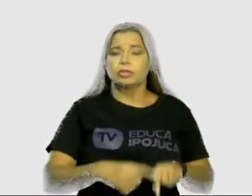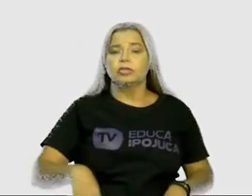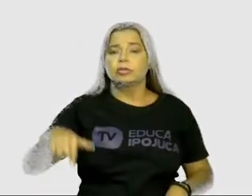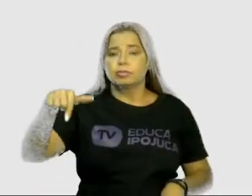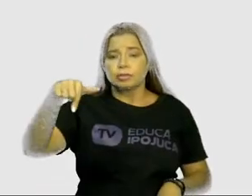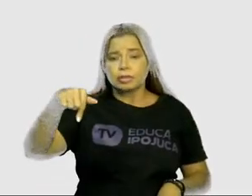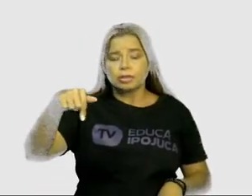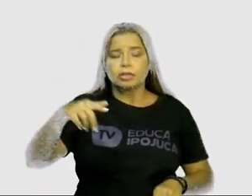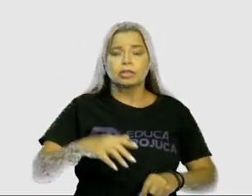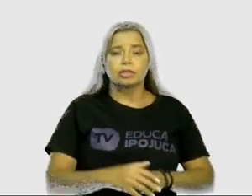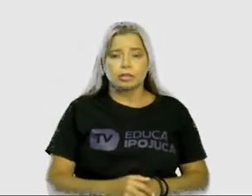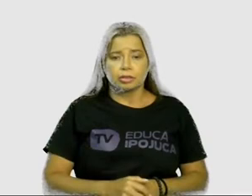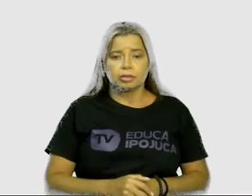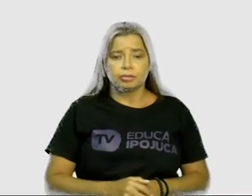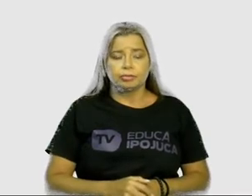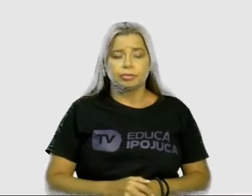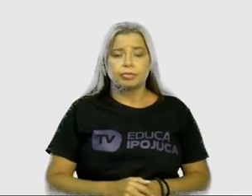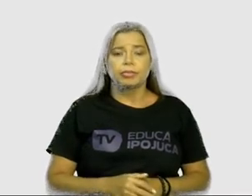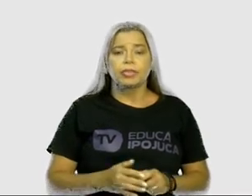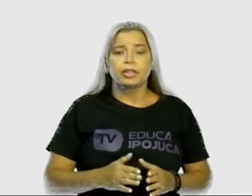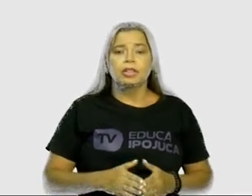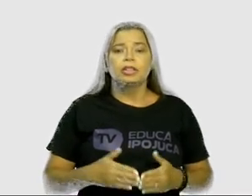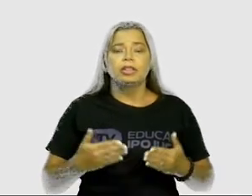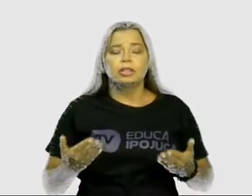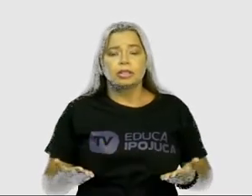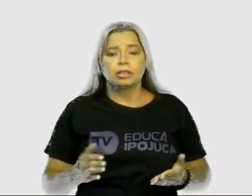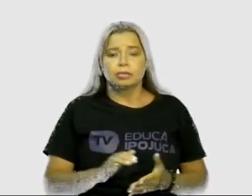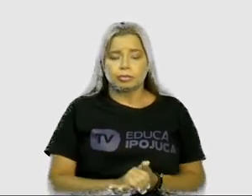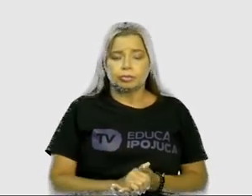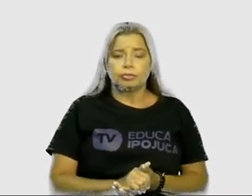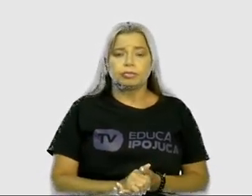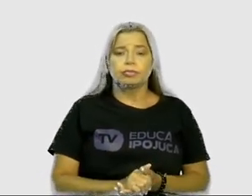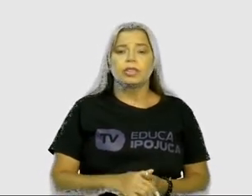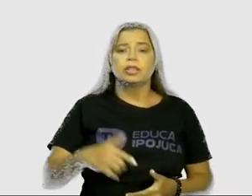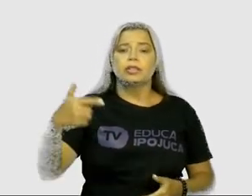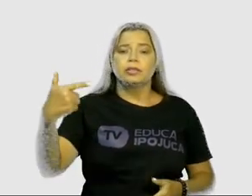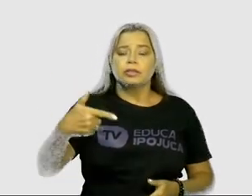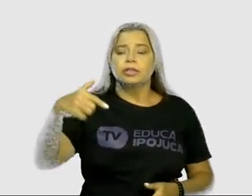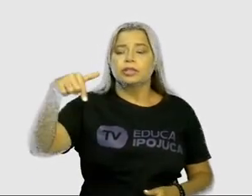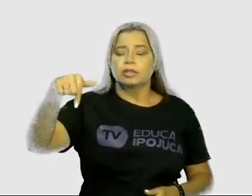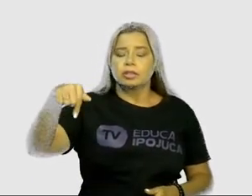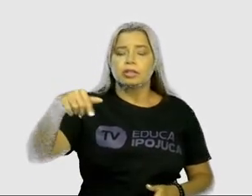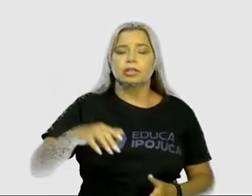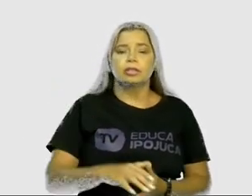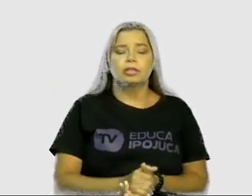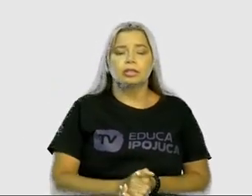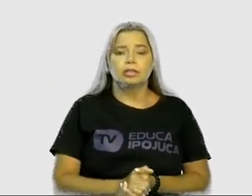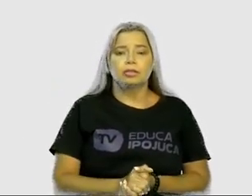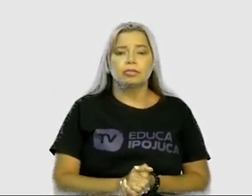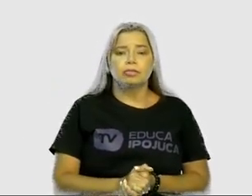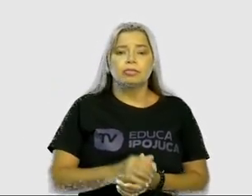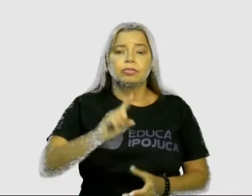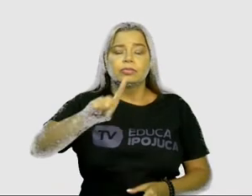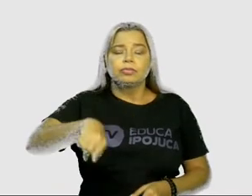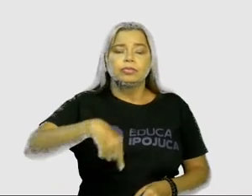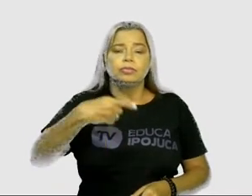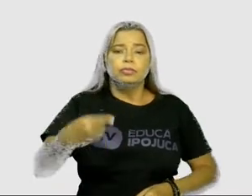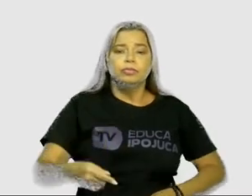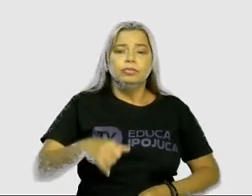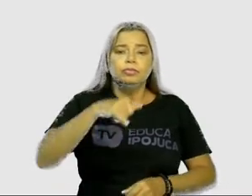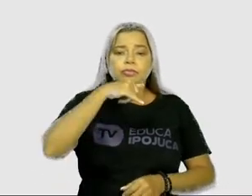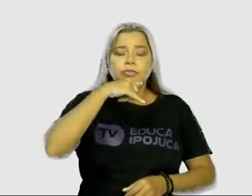unidades, dá a composição de que numeração? 27. No outro exemplo,